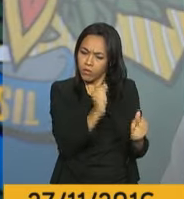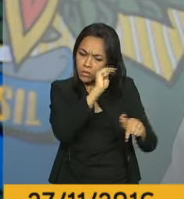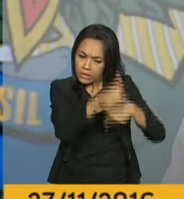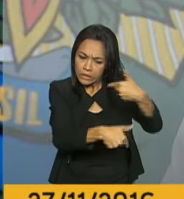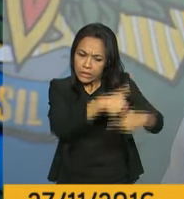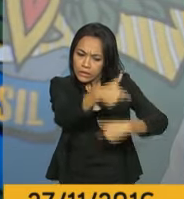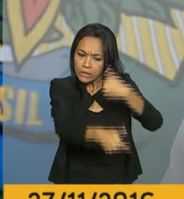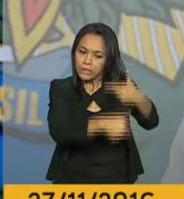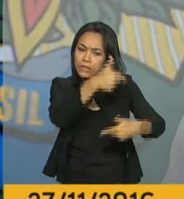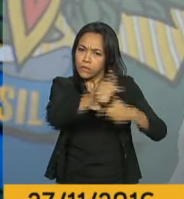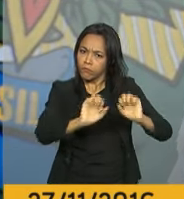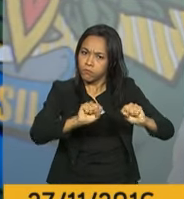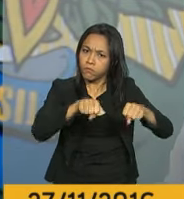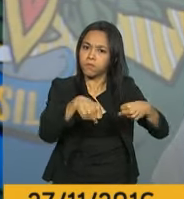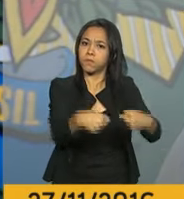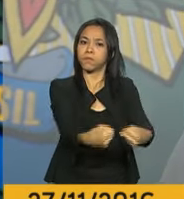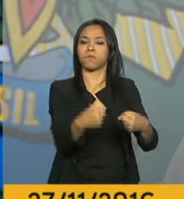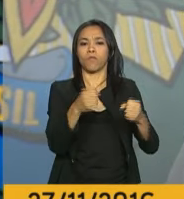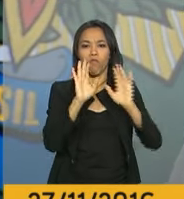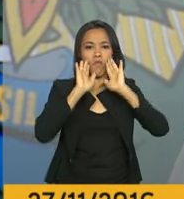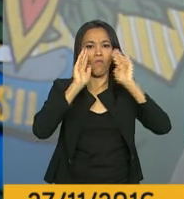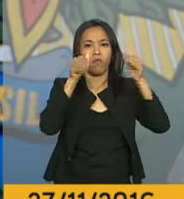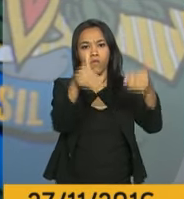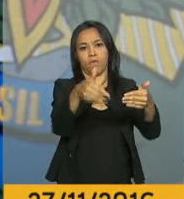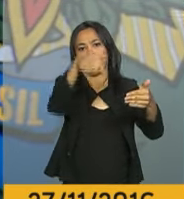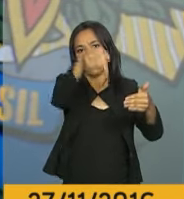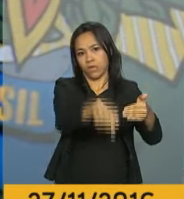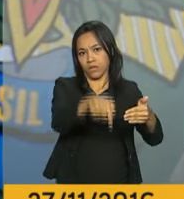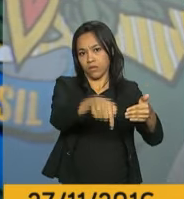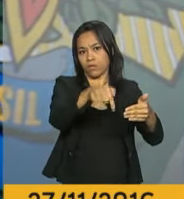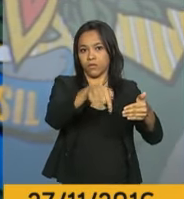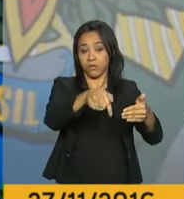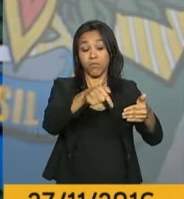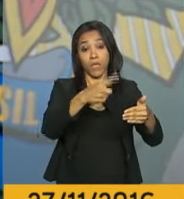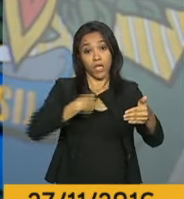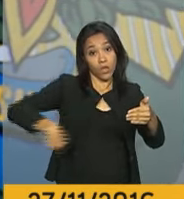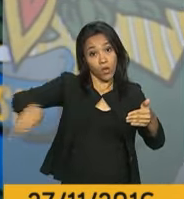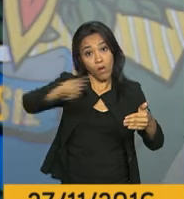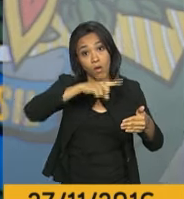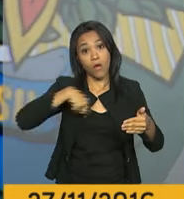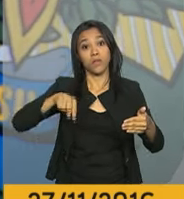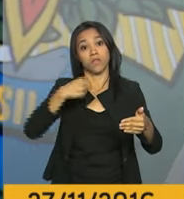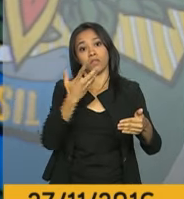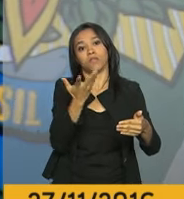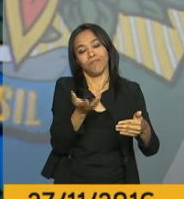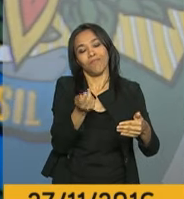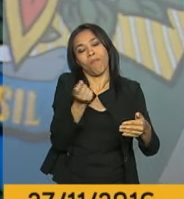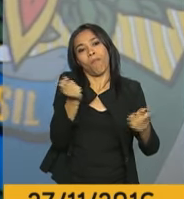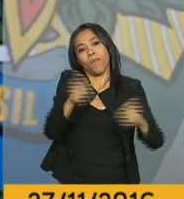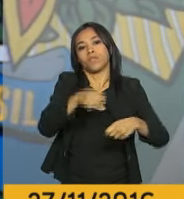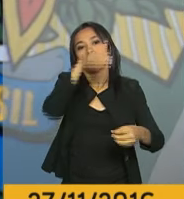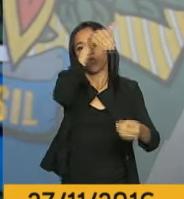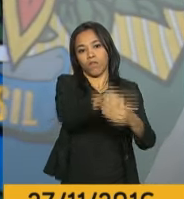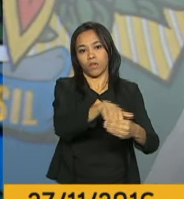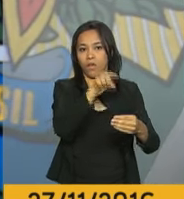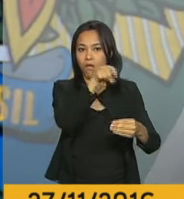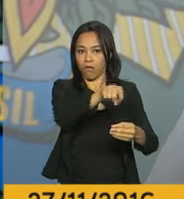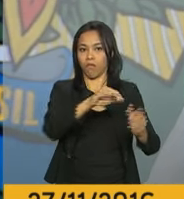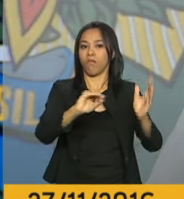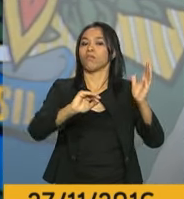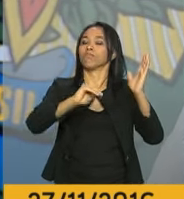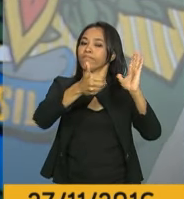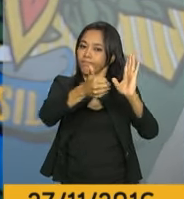as nossas energias estarão direcionadas para que nós possamos votar essa pauta.